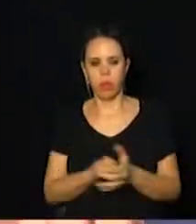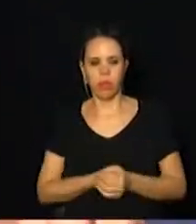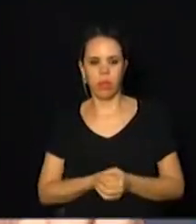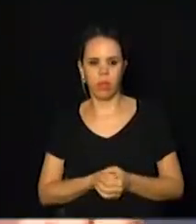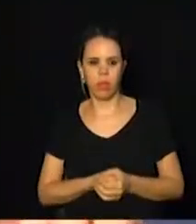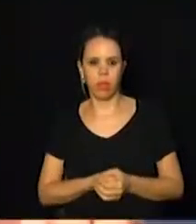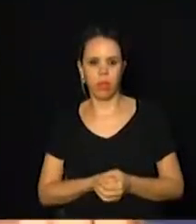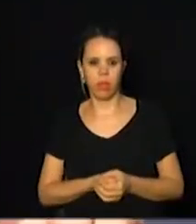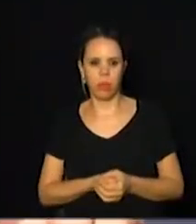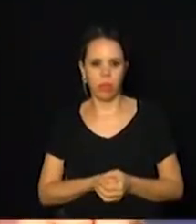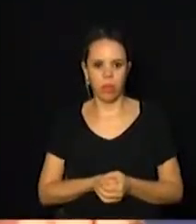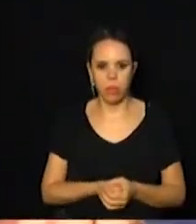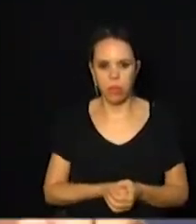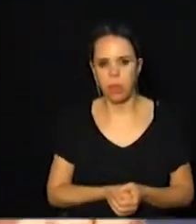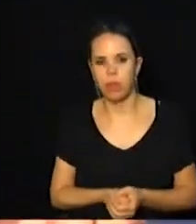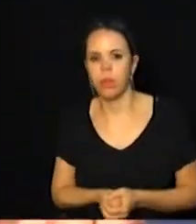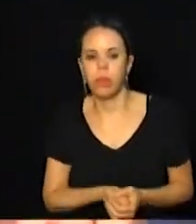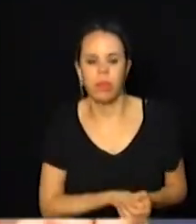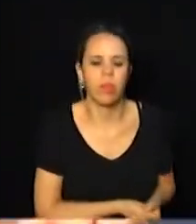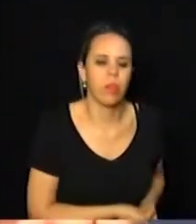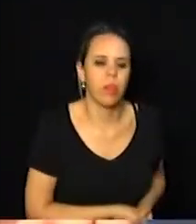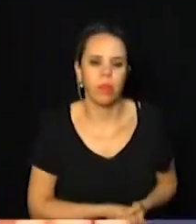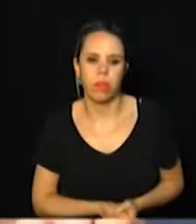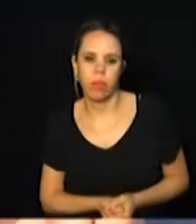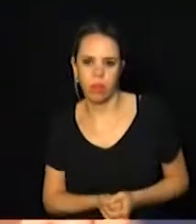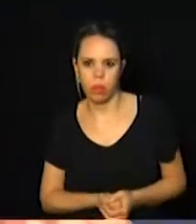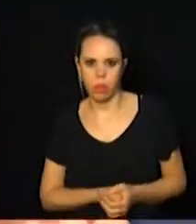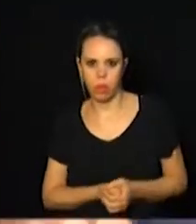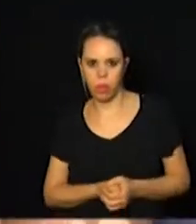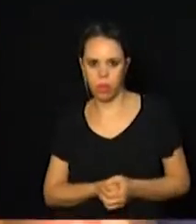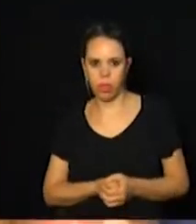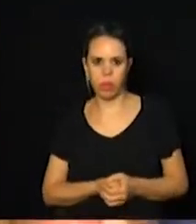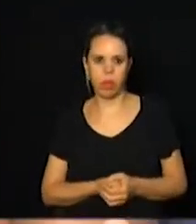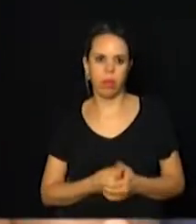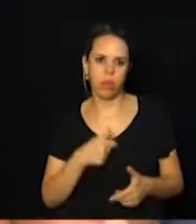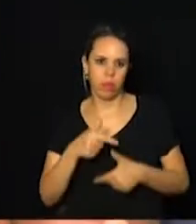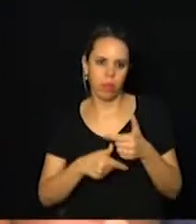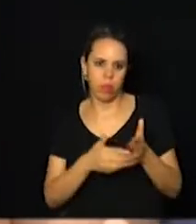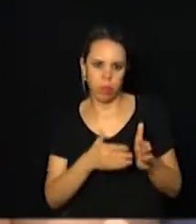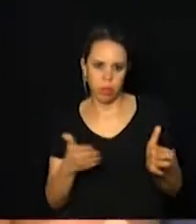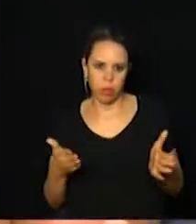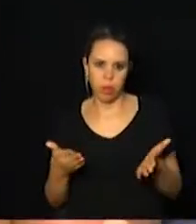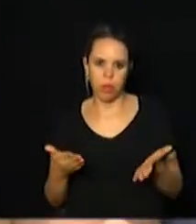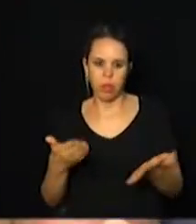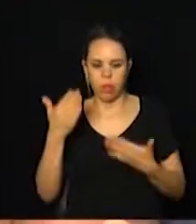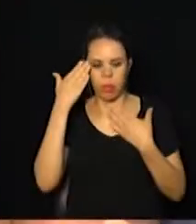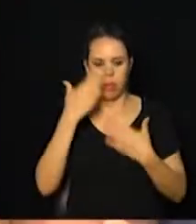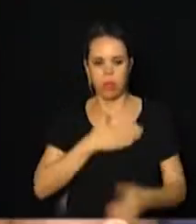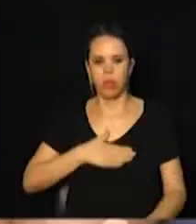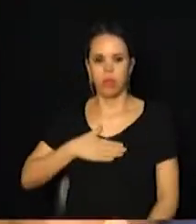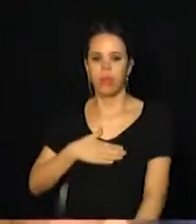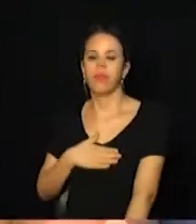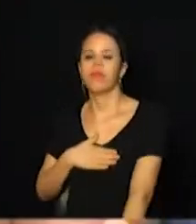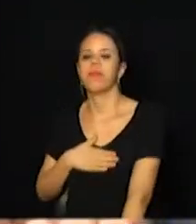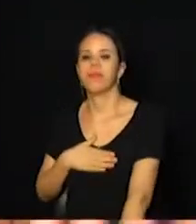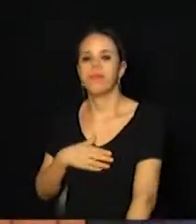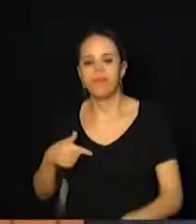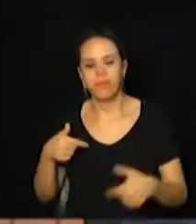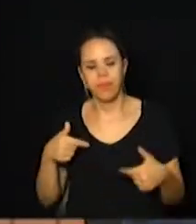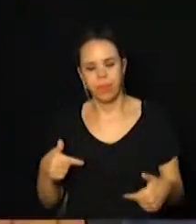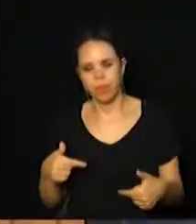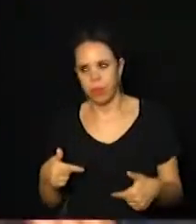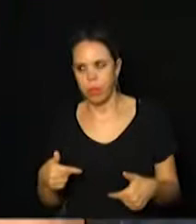de leis a todos os vereadores aqui Aqui tem mandar somos muito gratos pela iniciativa